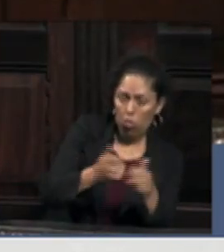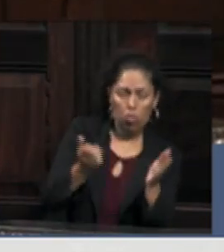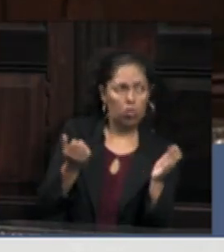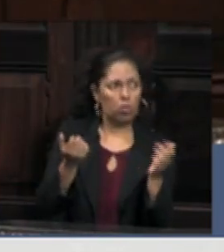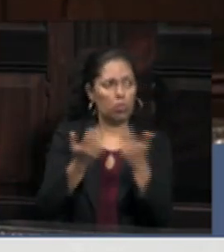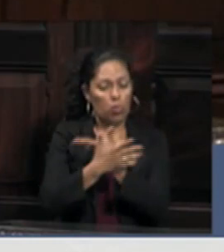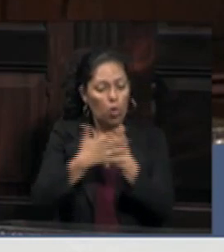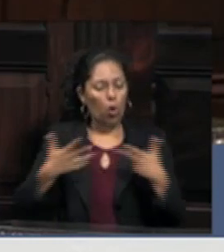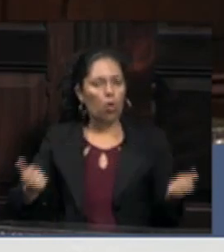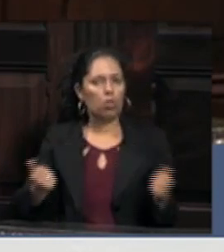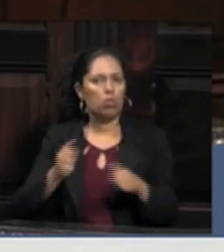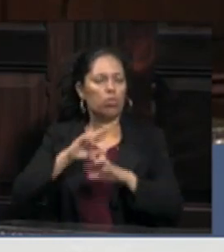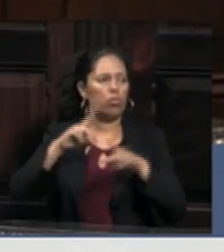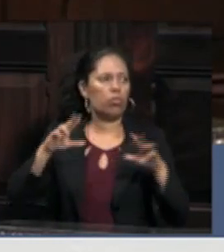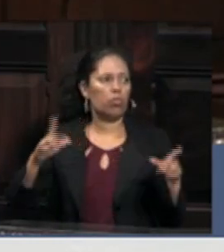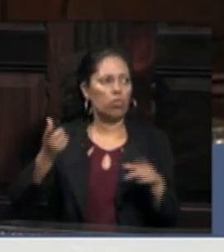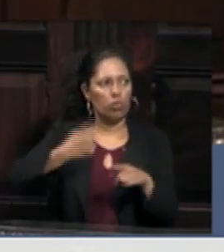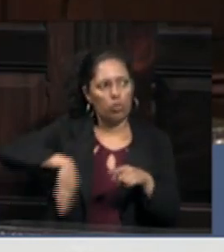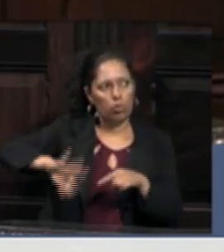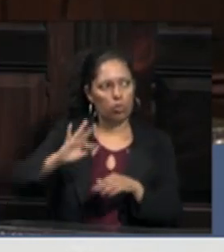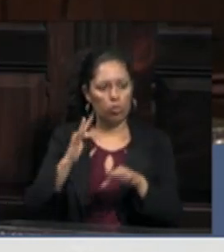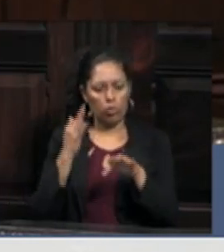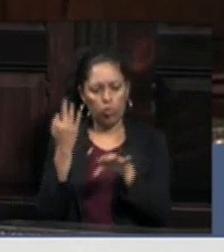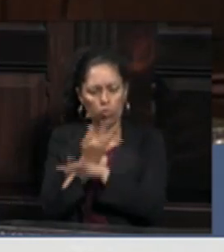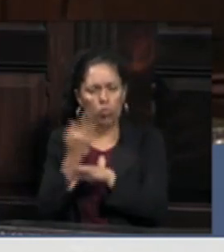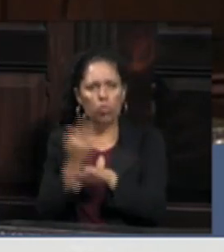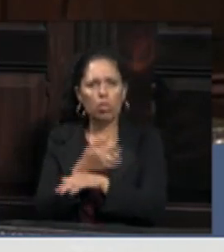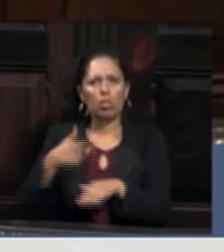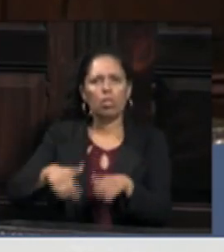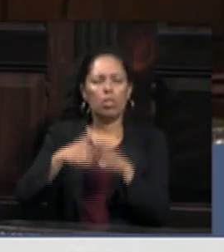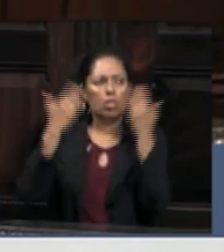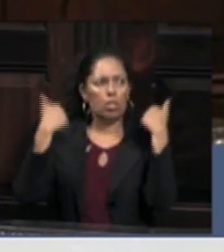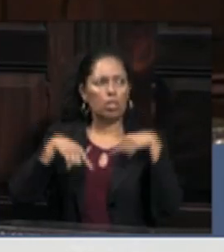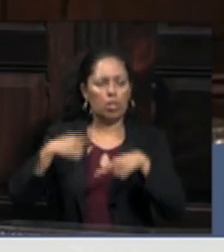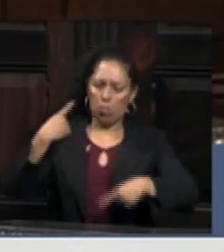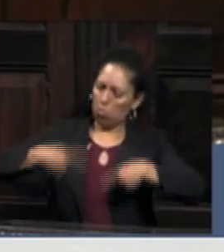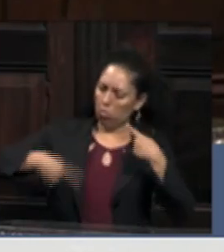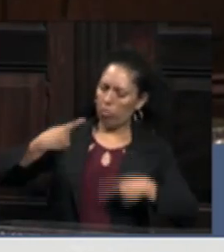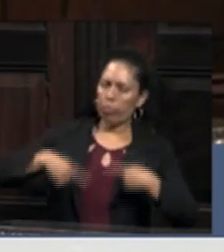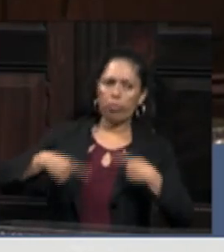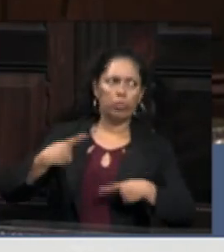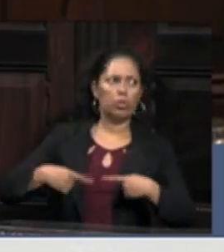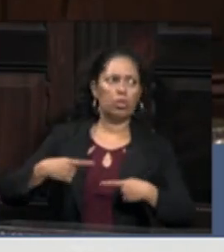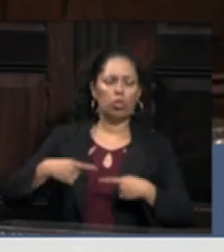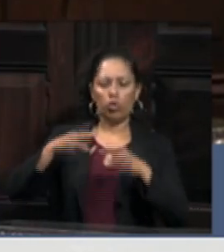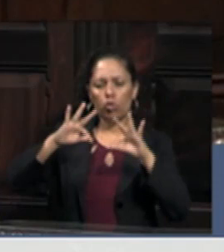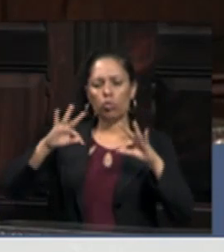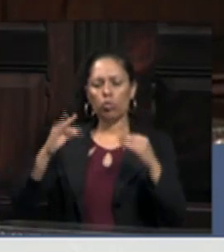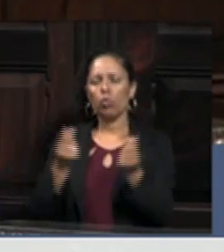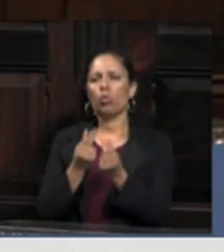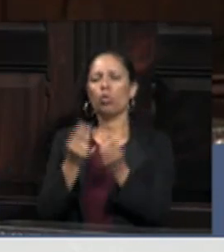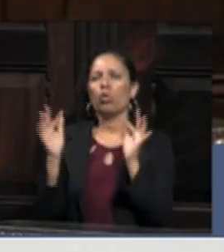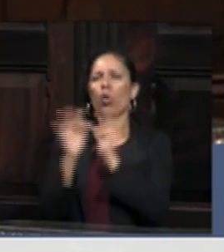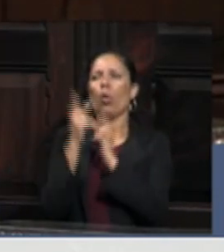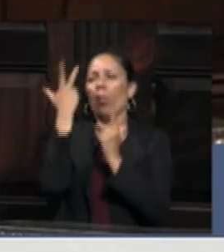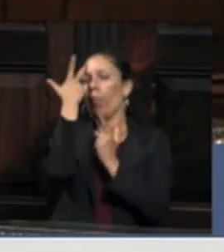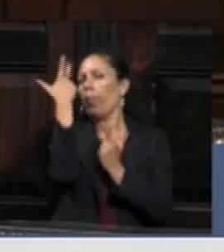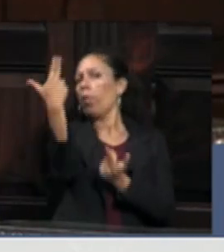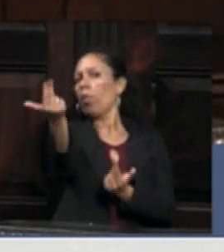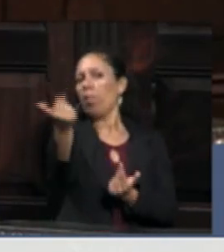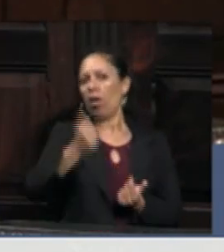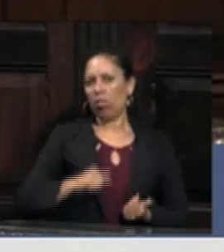Não dá para mantermos nessa casa a política de carta branca.